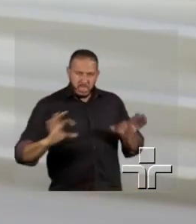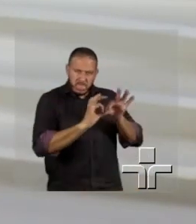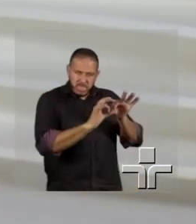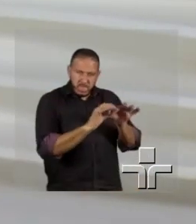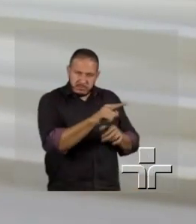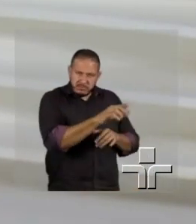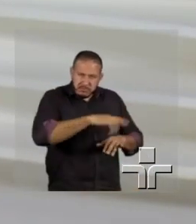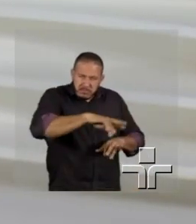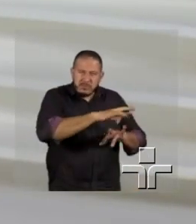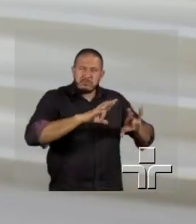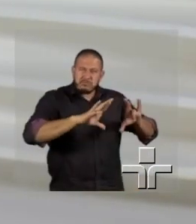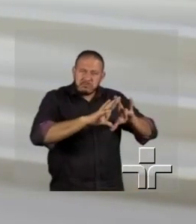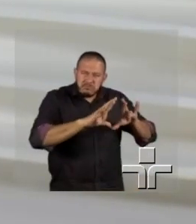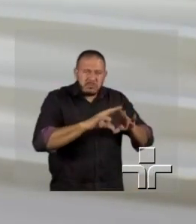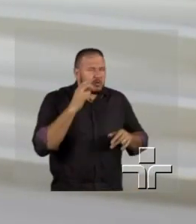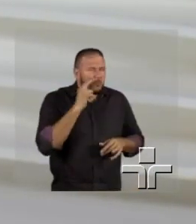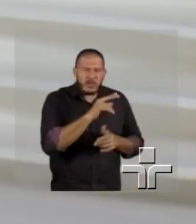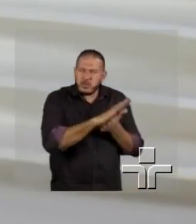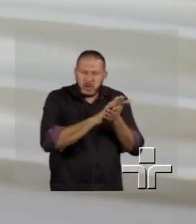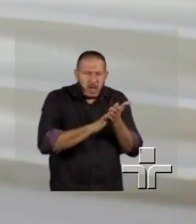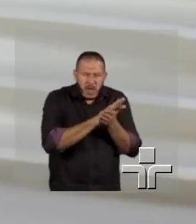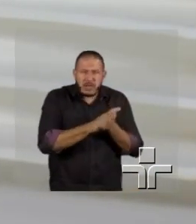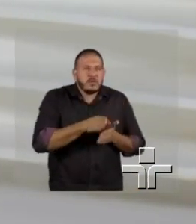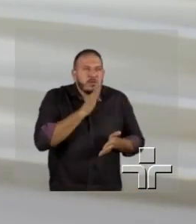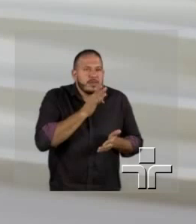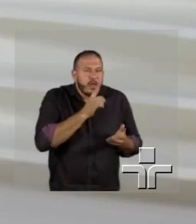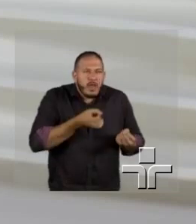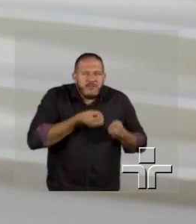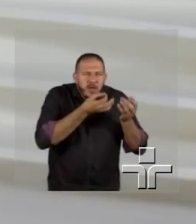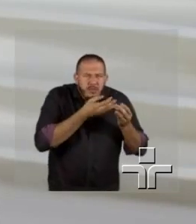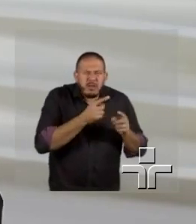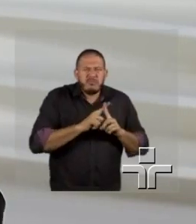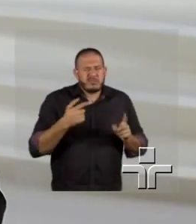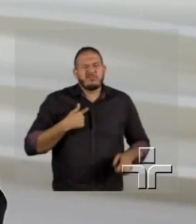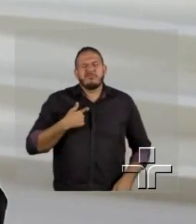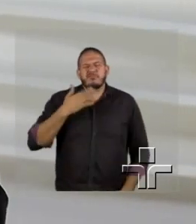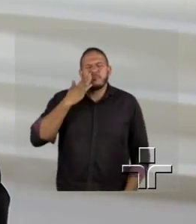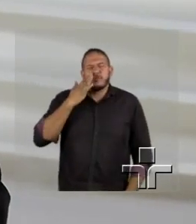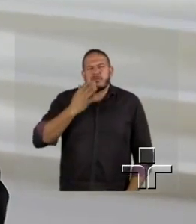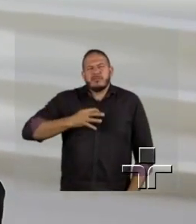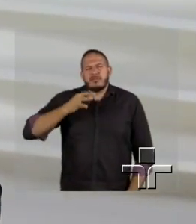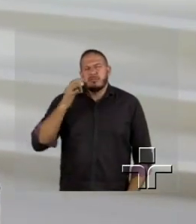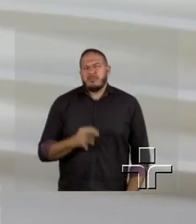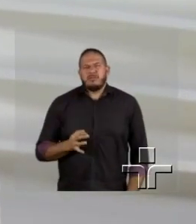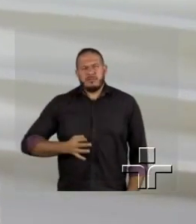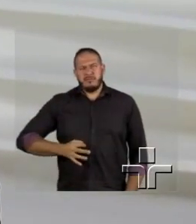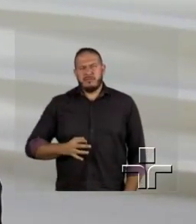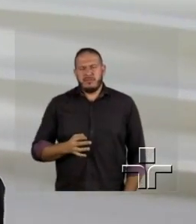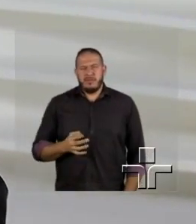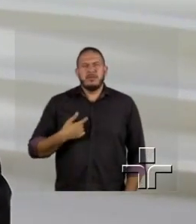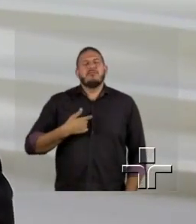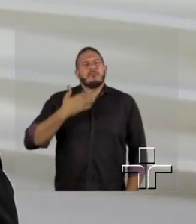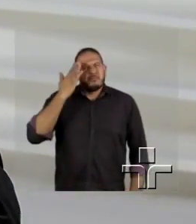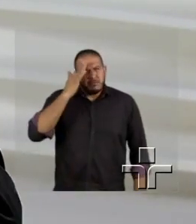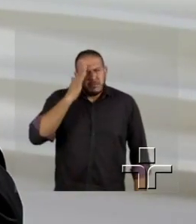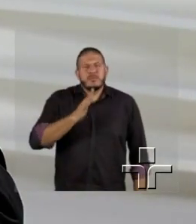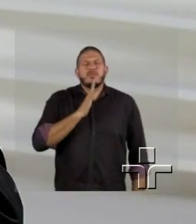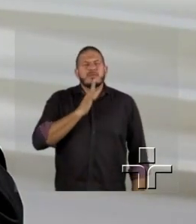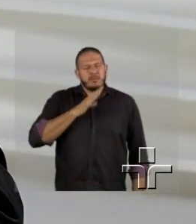limpeza. Você tem que, ou você modifica, por exemplo, a corregedoria, você pega uma corregedoria externa, você